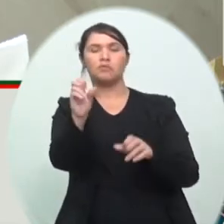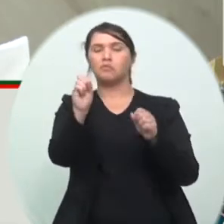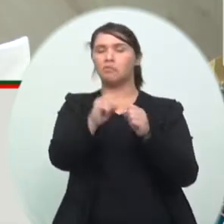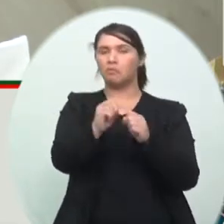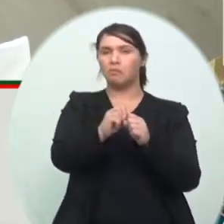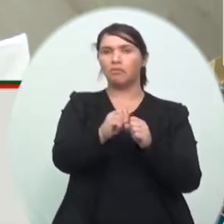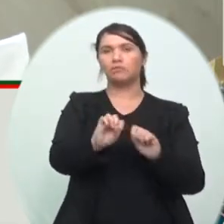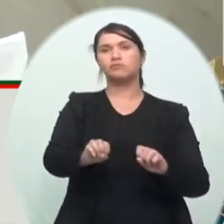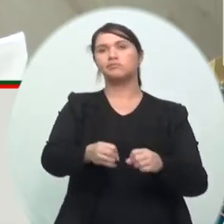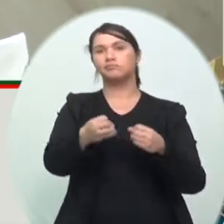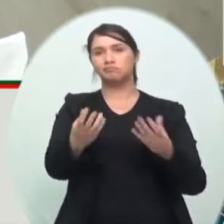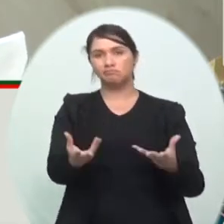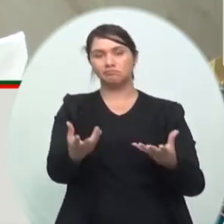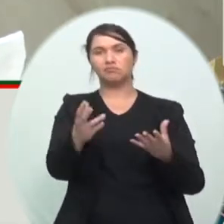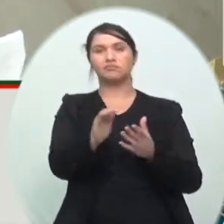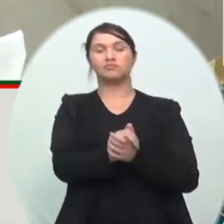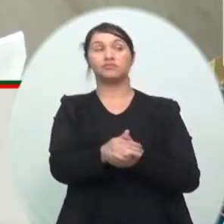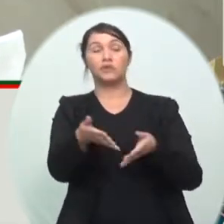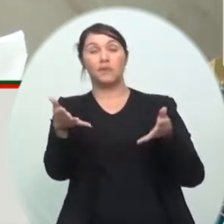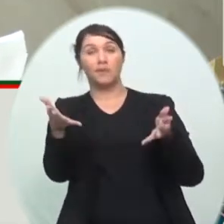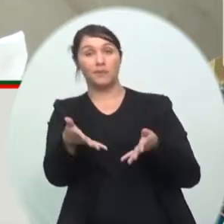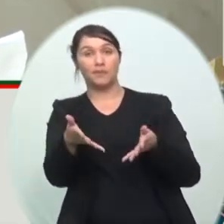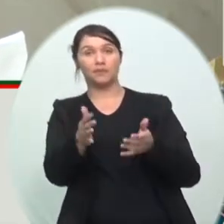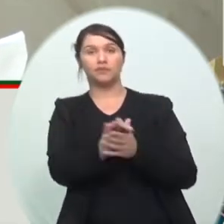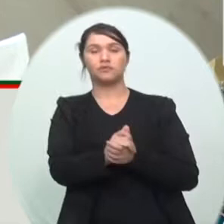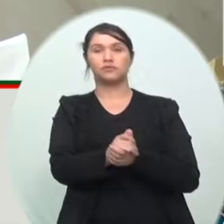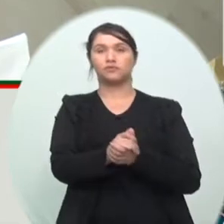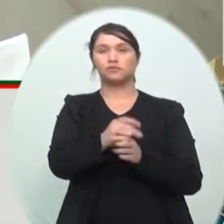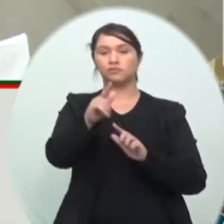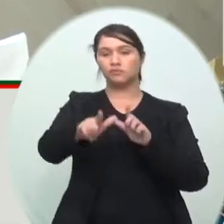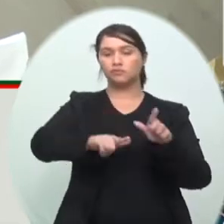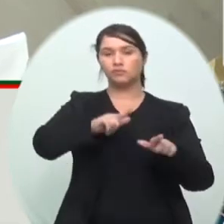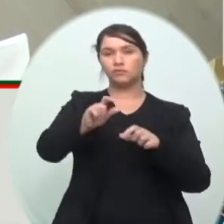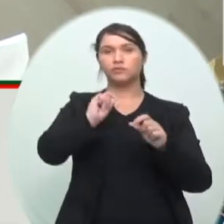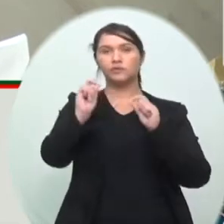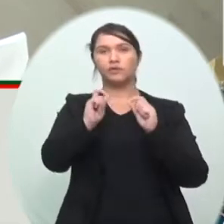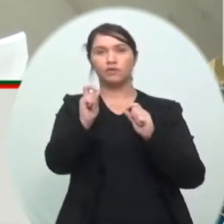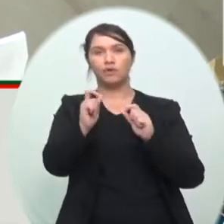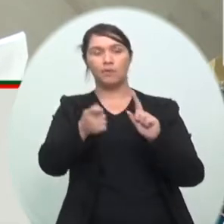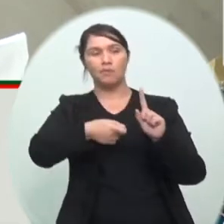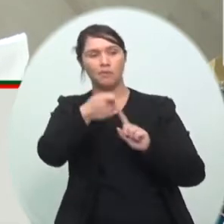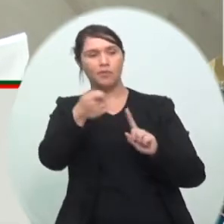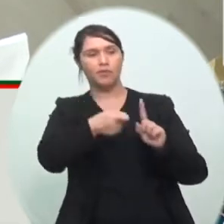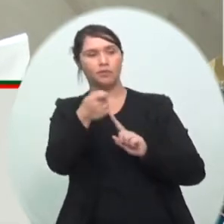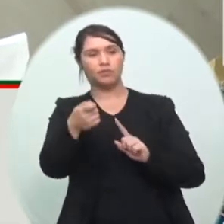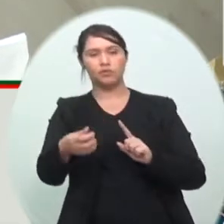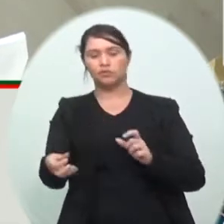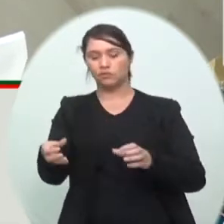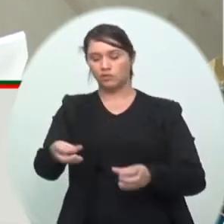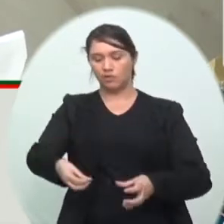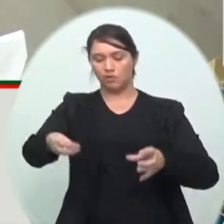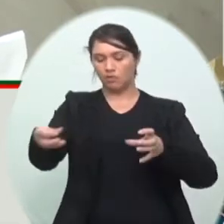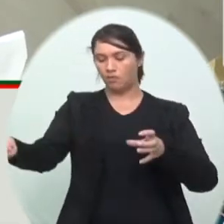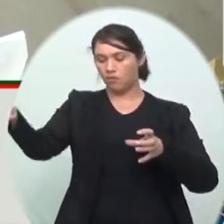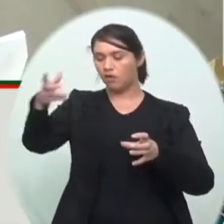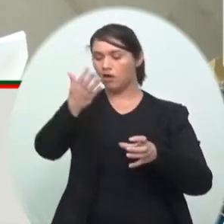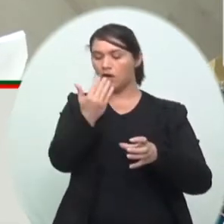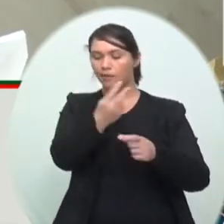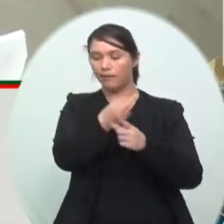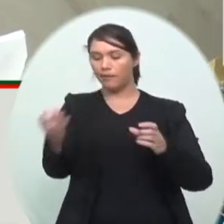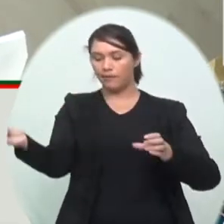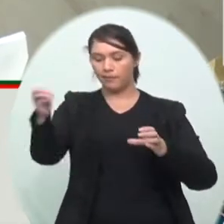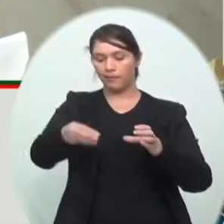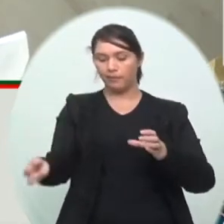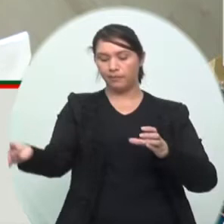solidárias. Atualmente, a tarefa de mensalmente montar as cestas básicas a alguns voluntários, a